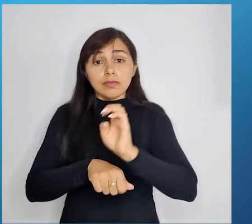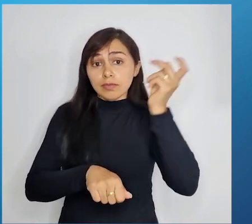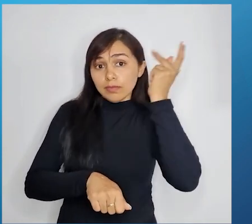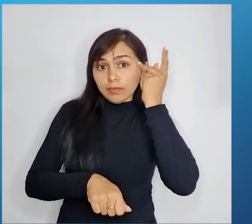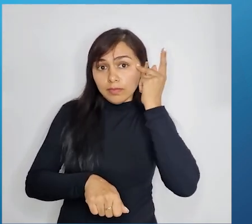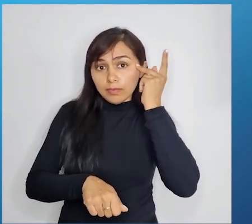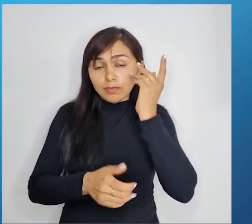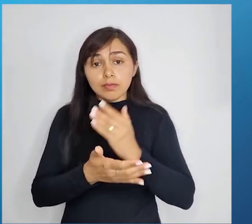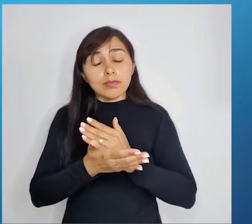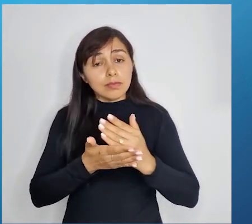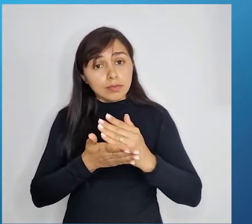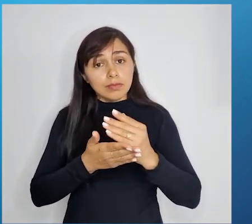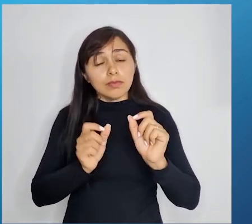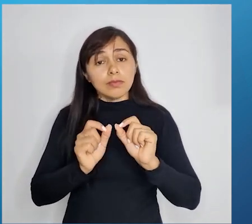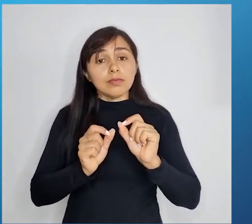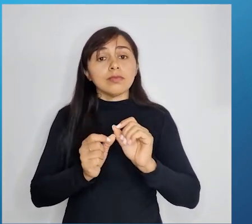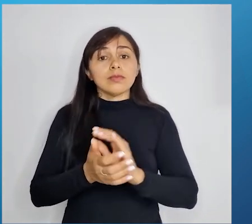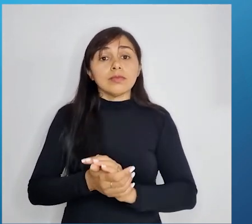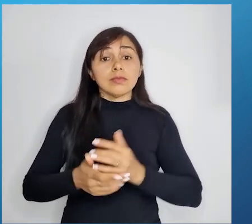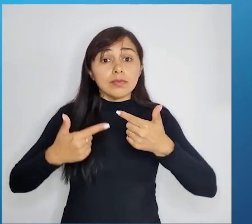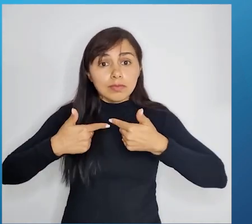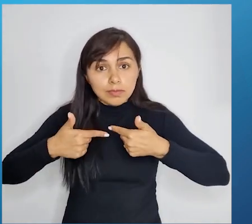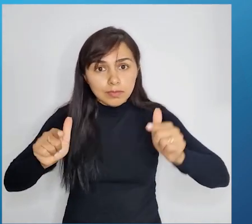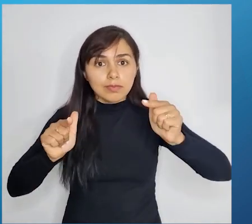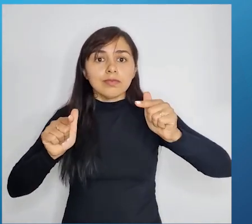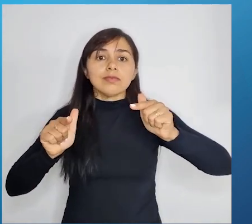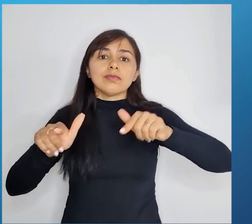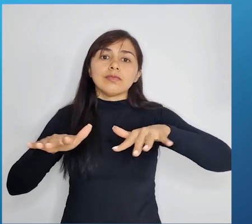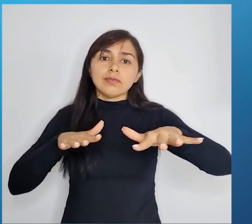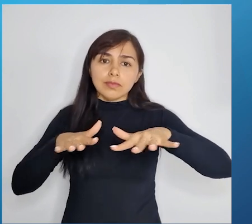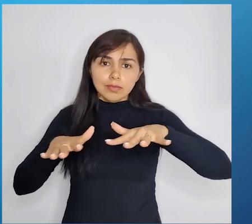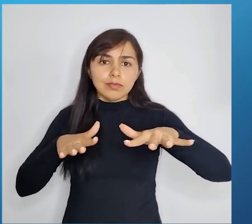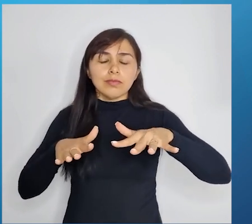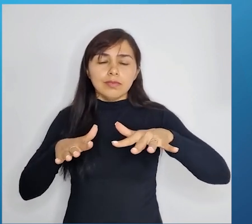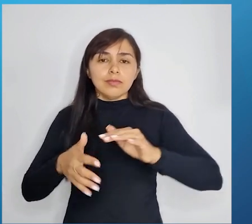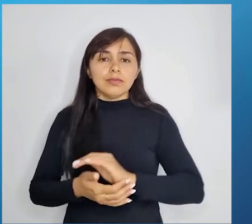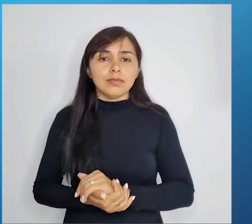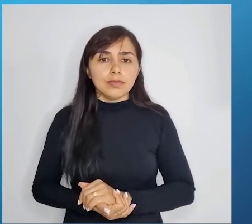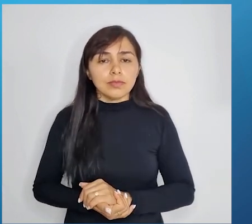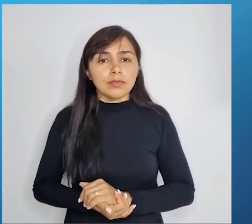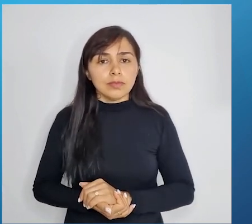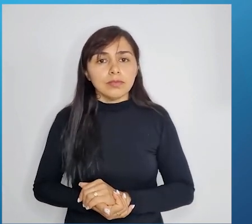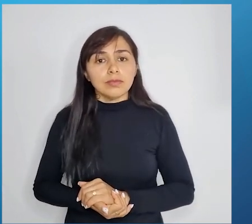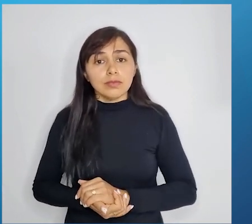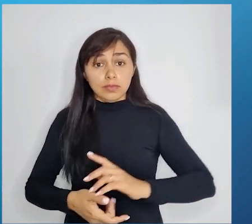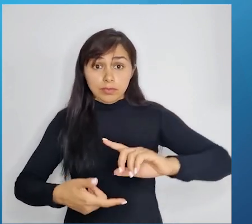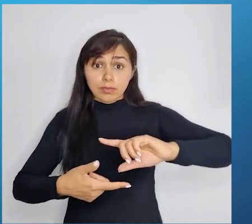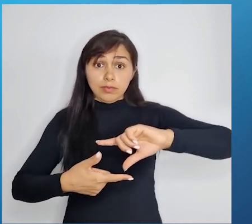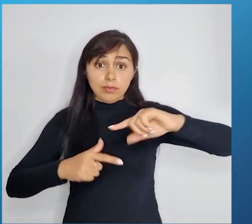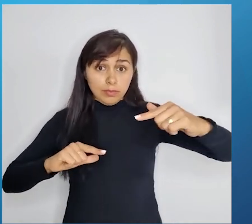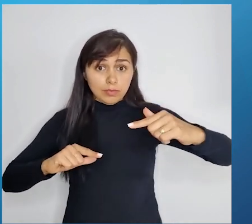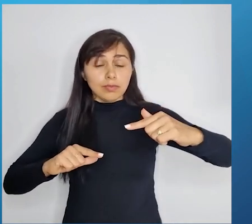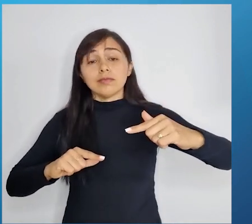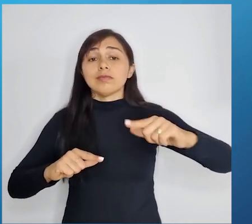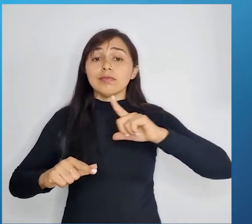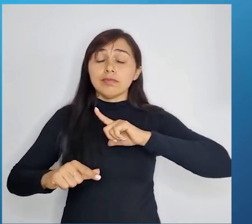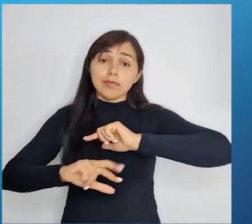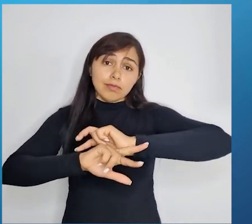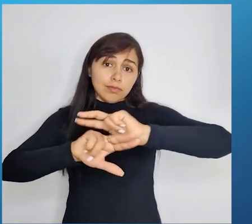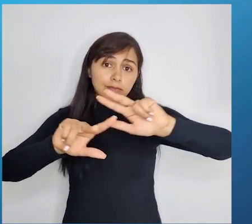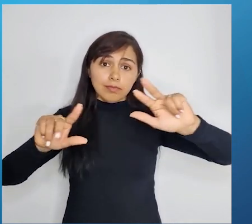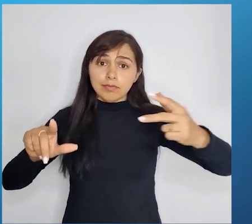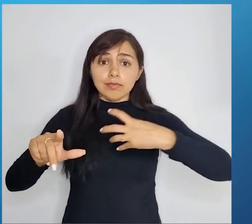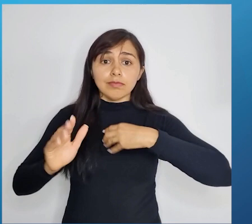o lançamento oficial do movimento. O modernismo brasileiro foi caracterizado por uma série de inovações estilísticas